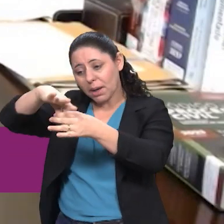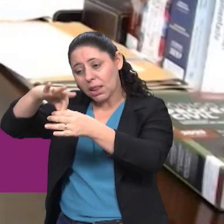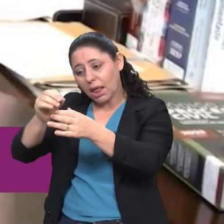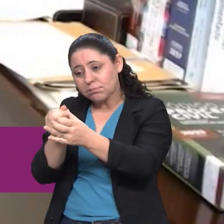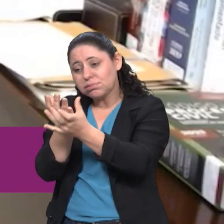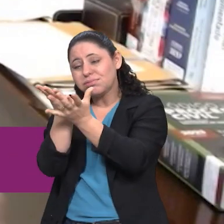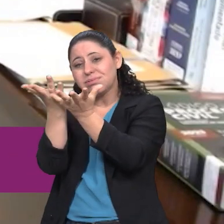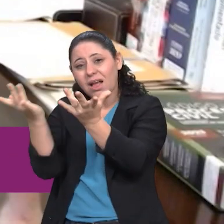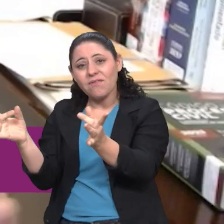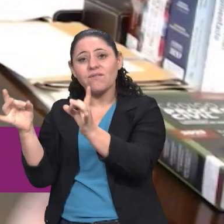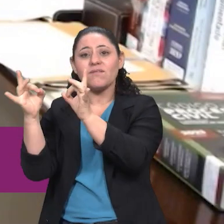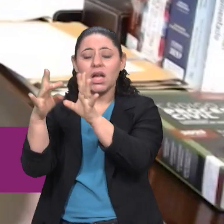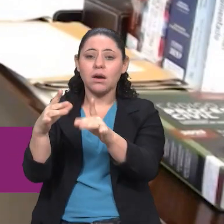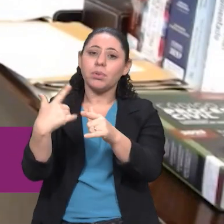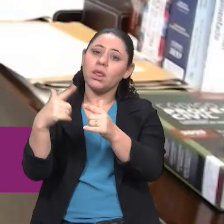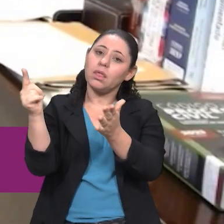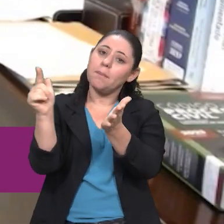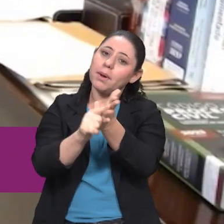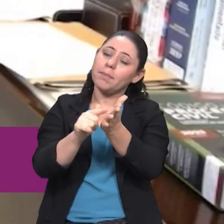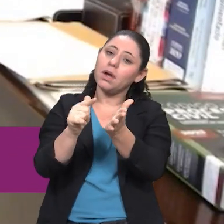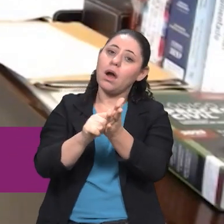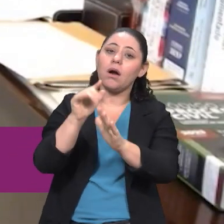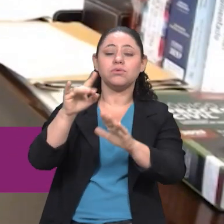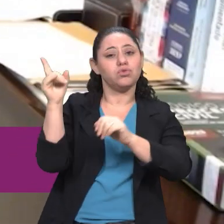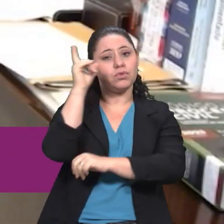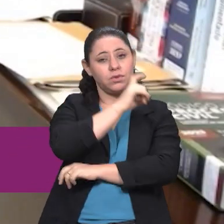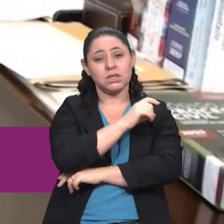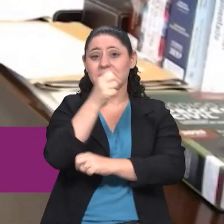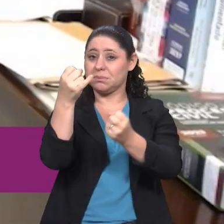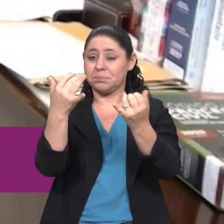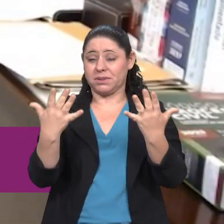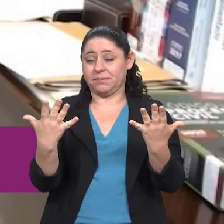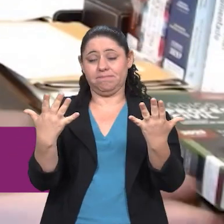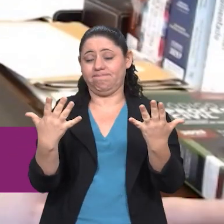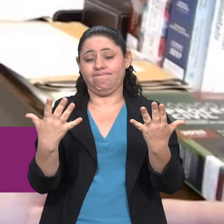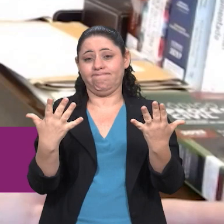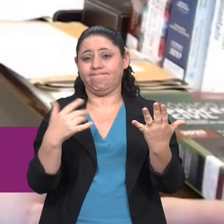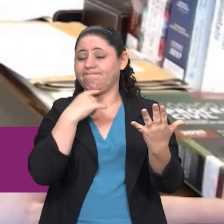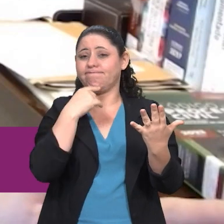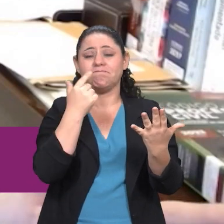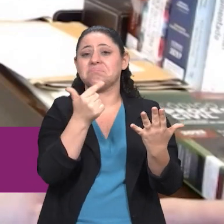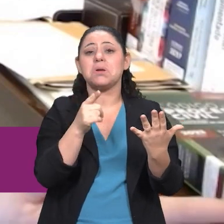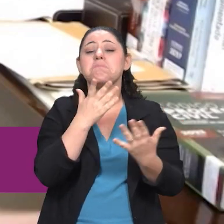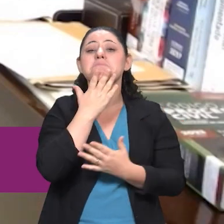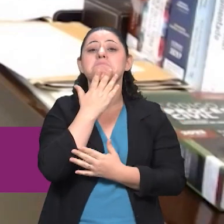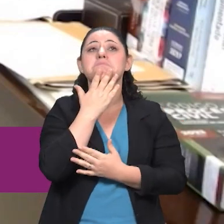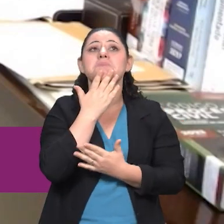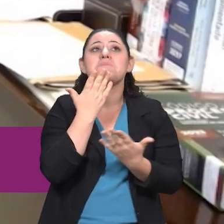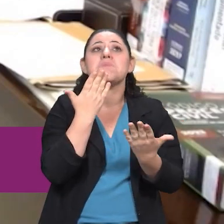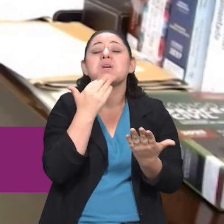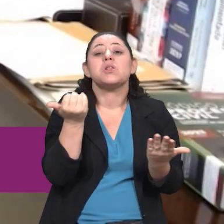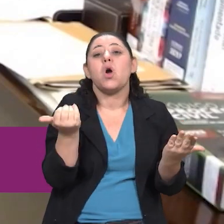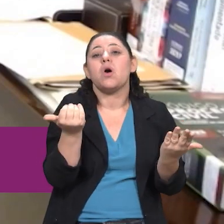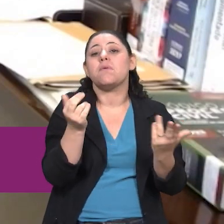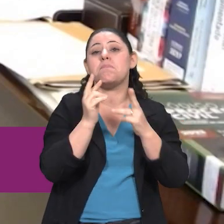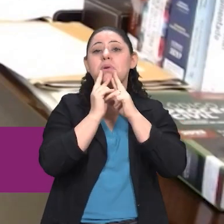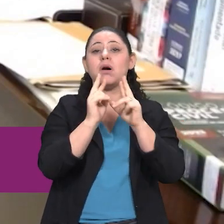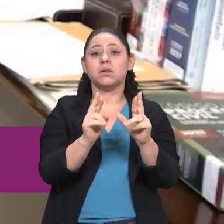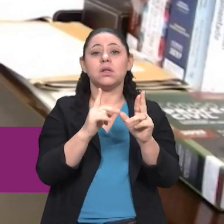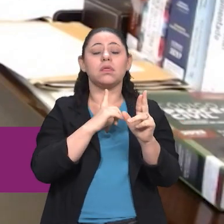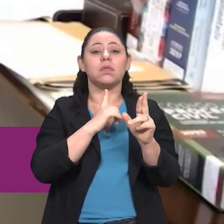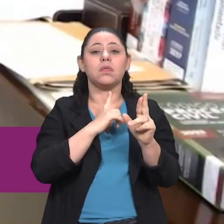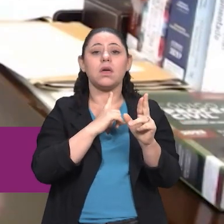difícil, porque são áreas que têm título, enfim, é muito difícil você conseguir explicar. Não tem dúvida que o melhor resultado que se pode conseguir numa situação dessa